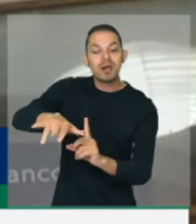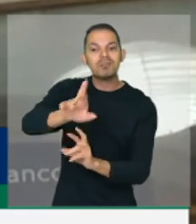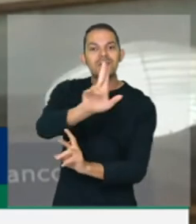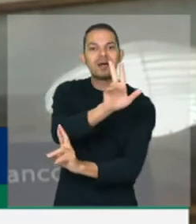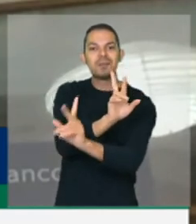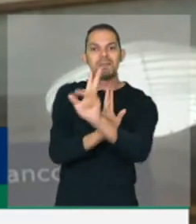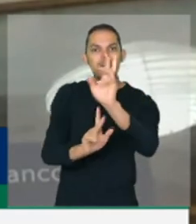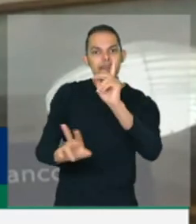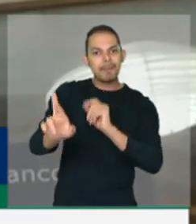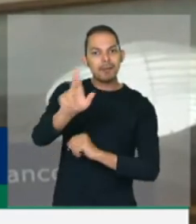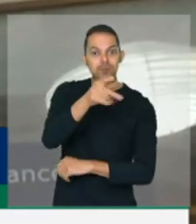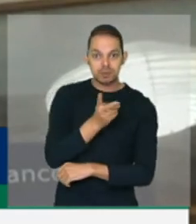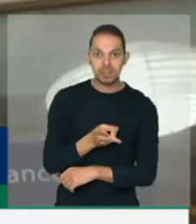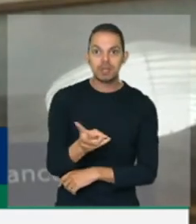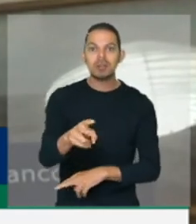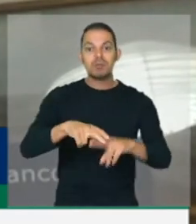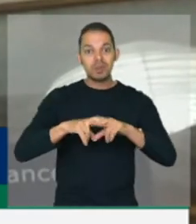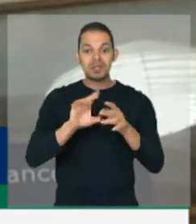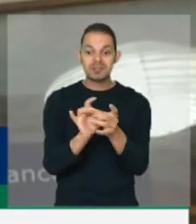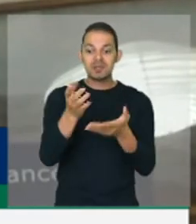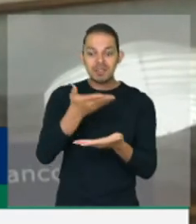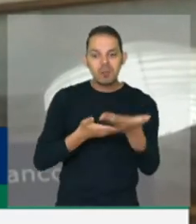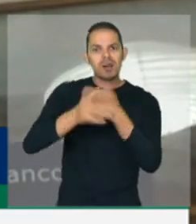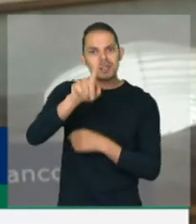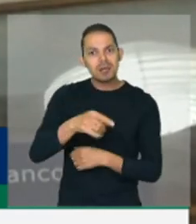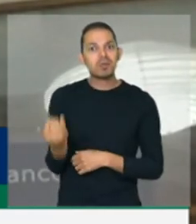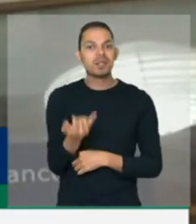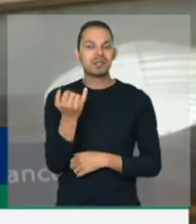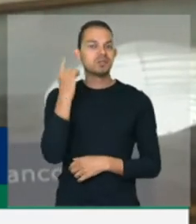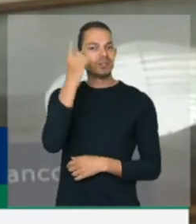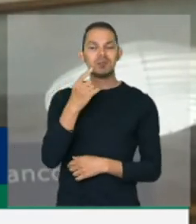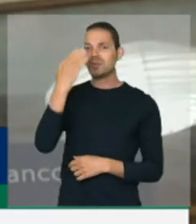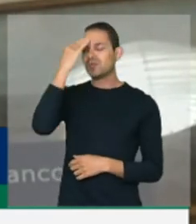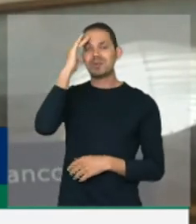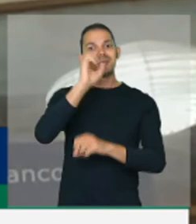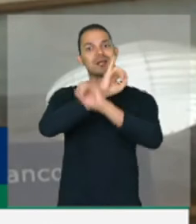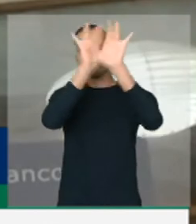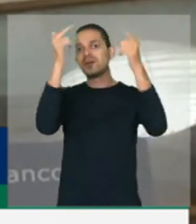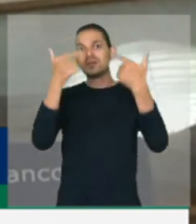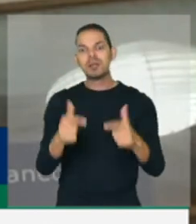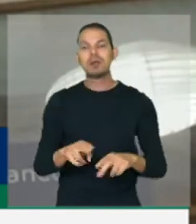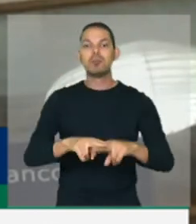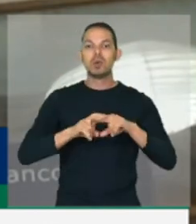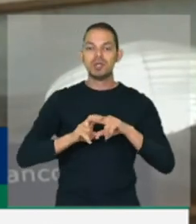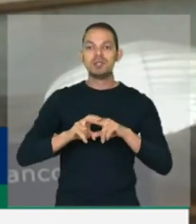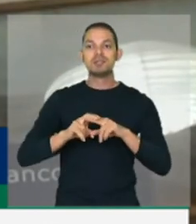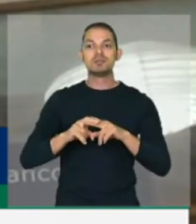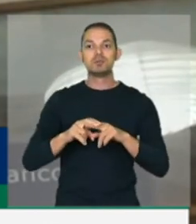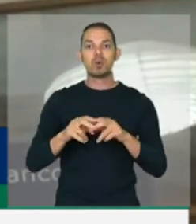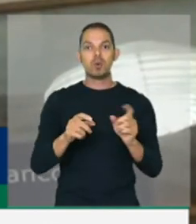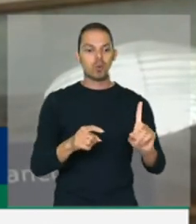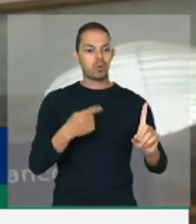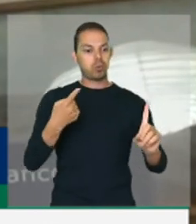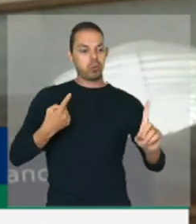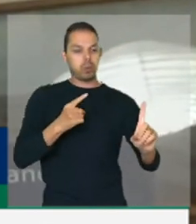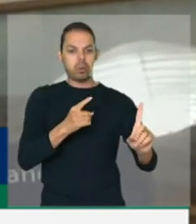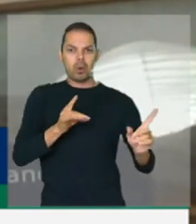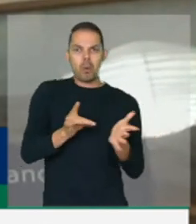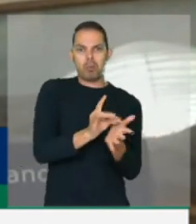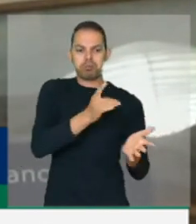seja preservada. Por isso a democracia é tão importante. E o deputado não entende isso. Por isso ele transforma o seu adversário em